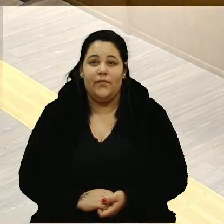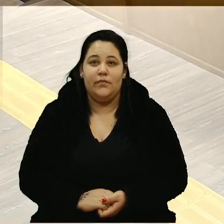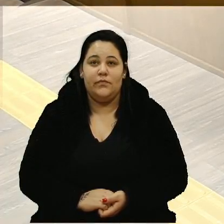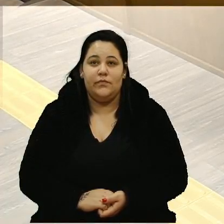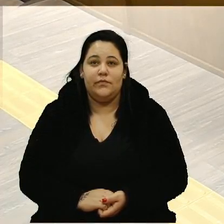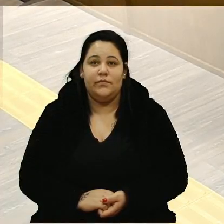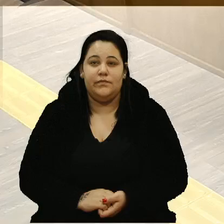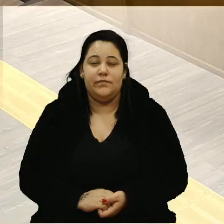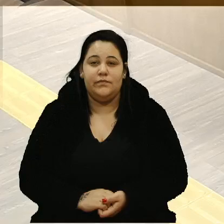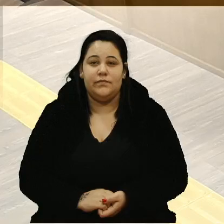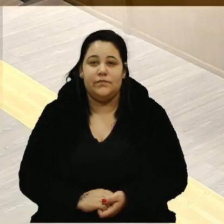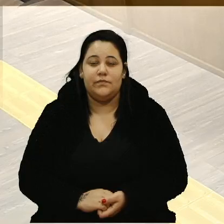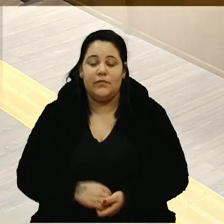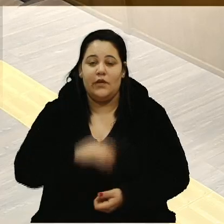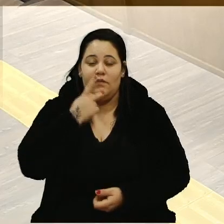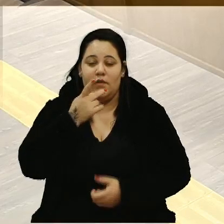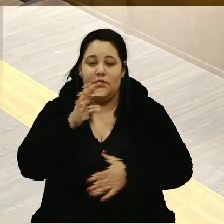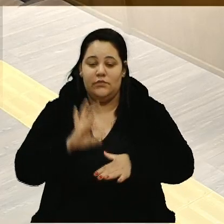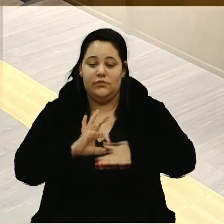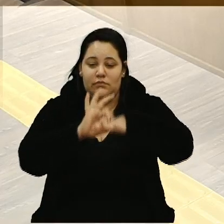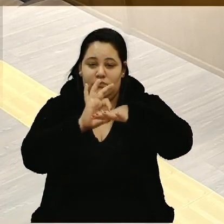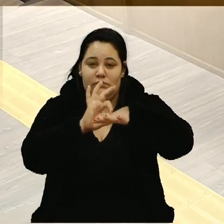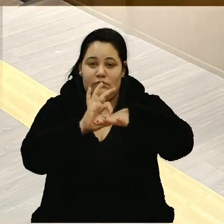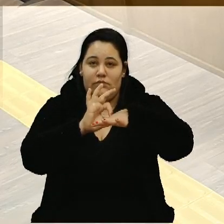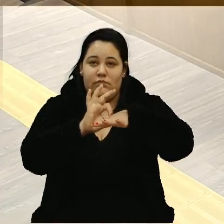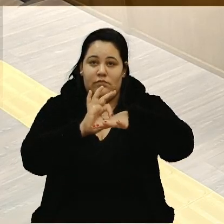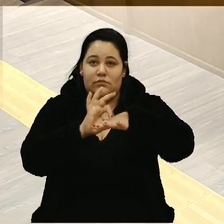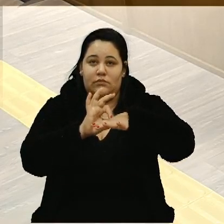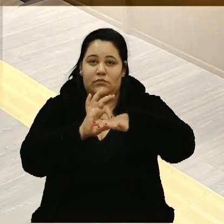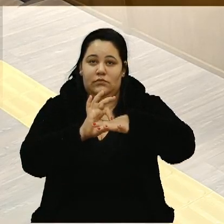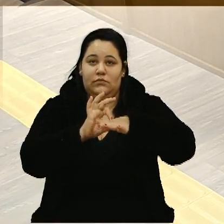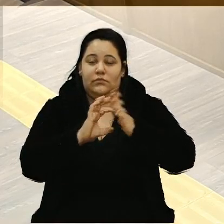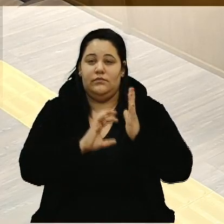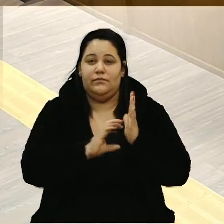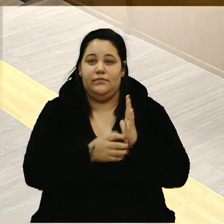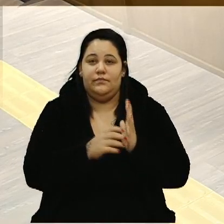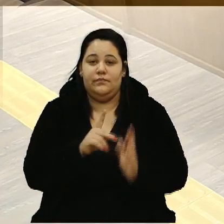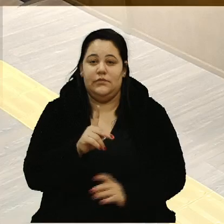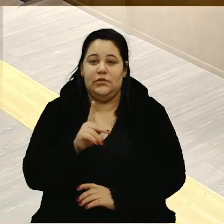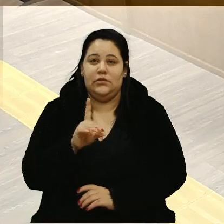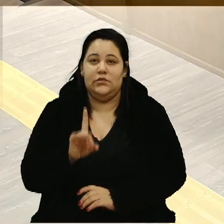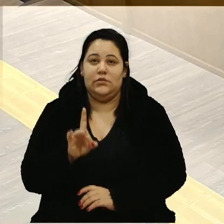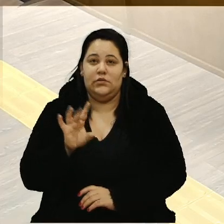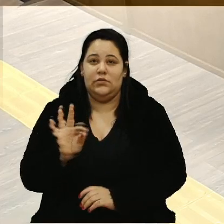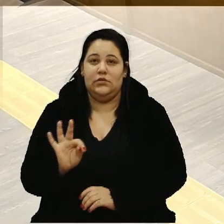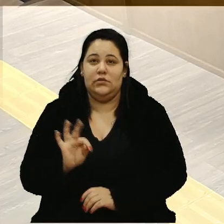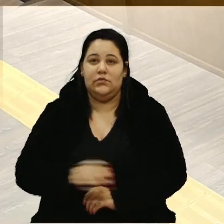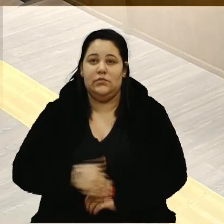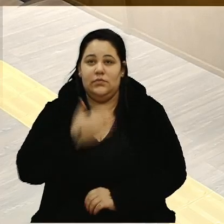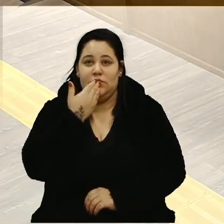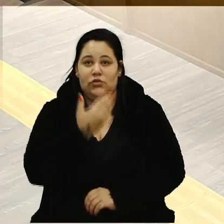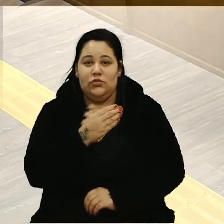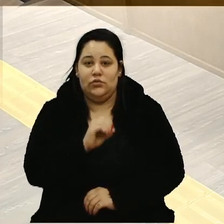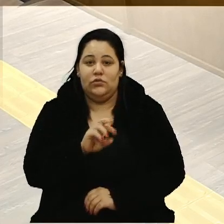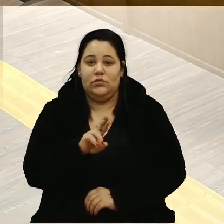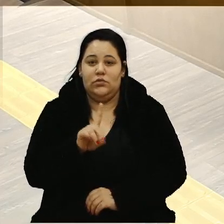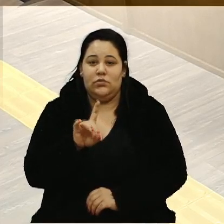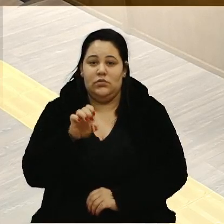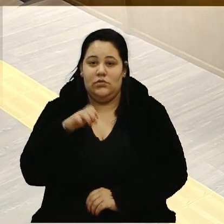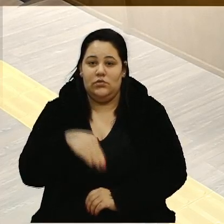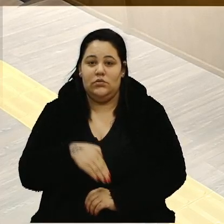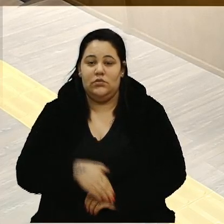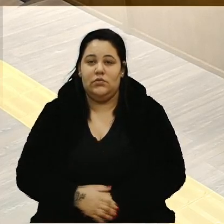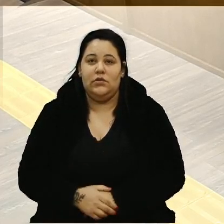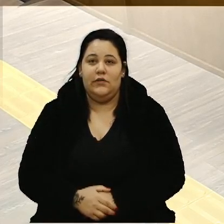Em declaração de líder, bancada do PDT... Questão de ordem, senhora presidente. Pois não,